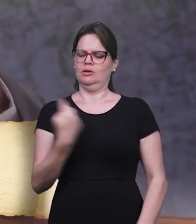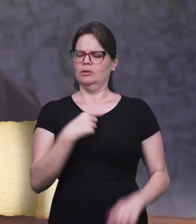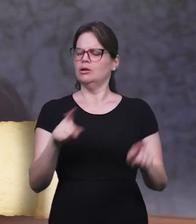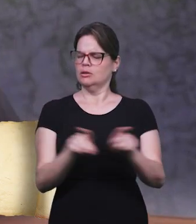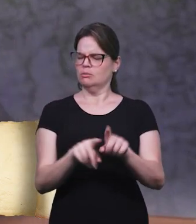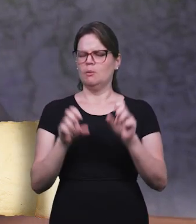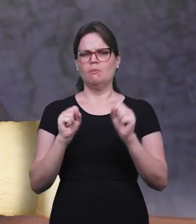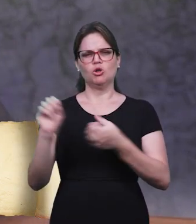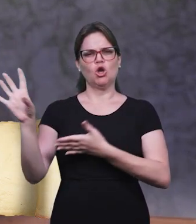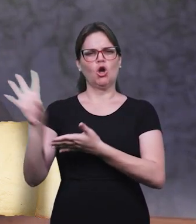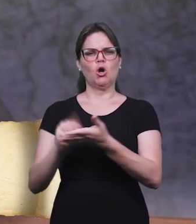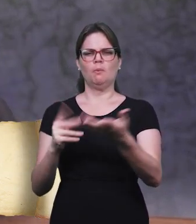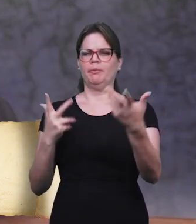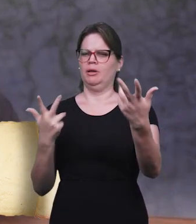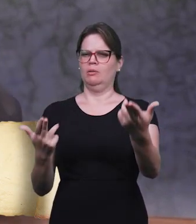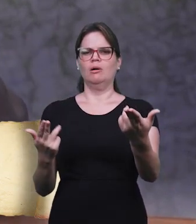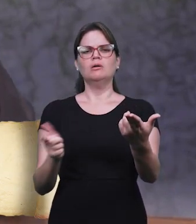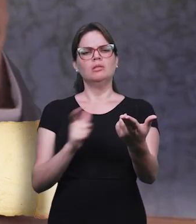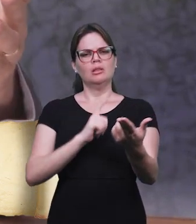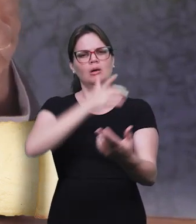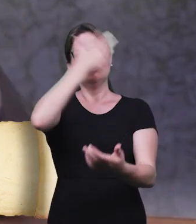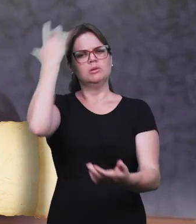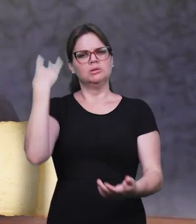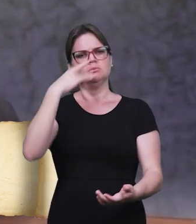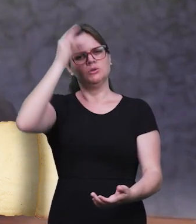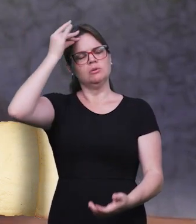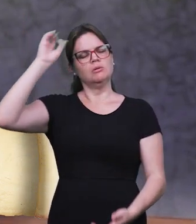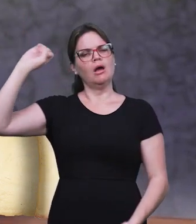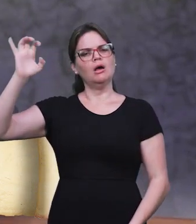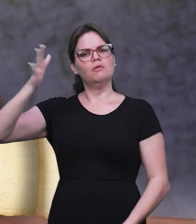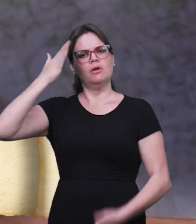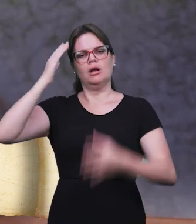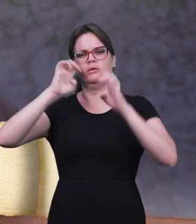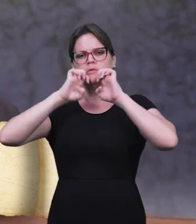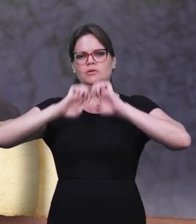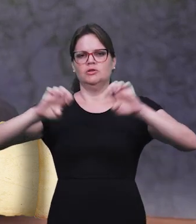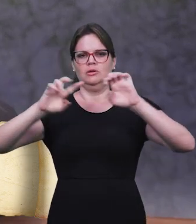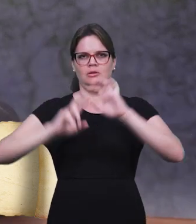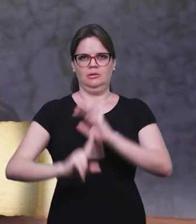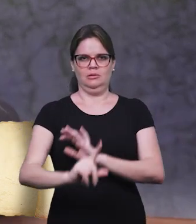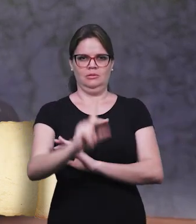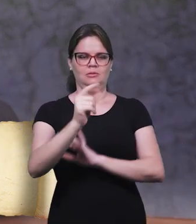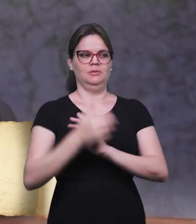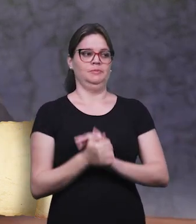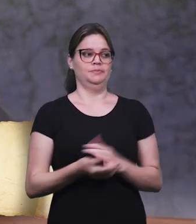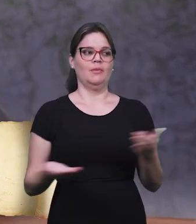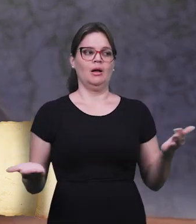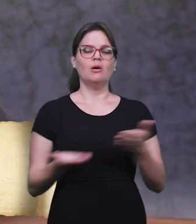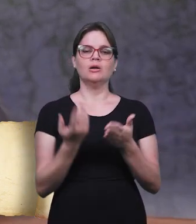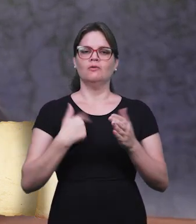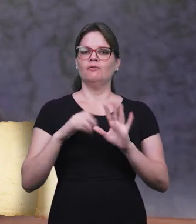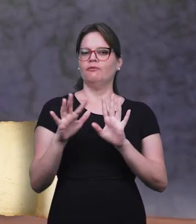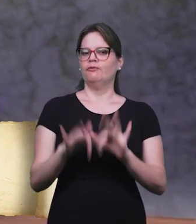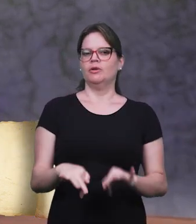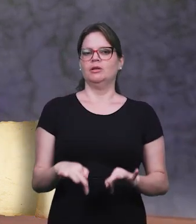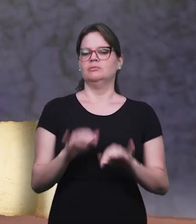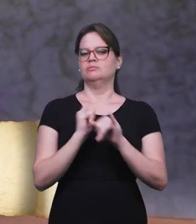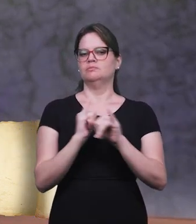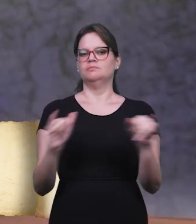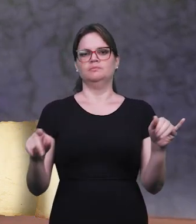nós podemos também receber esse evangelho eterno. Eu vou findar dizendo o